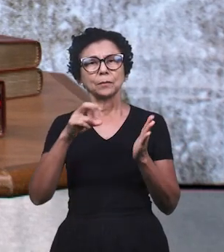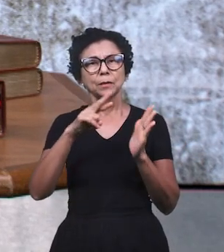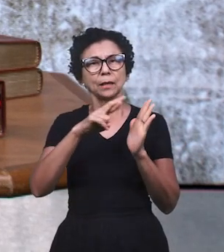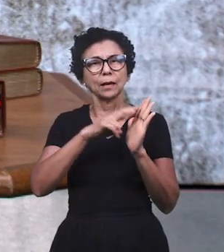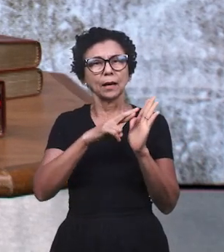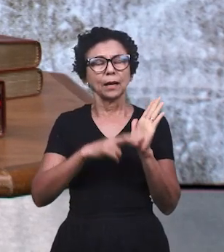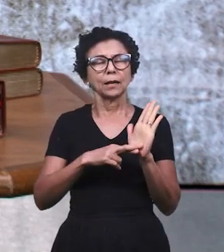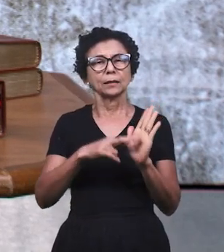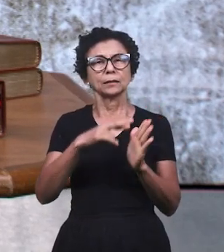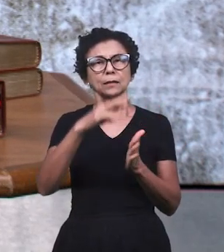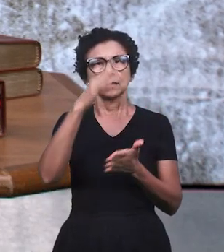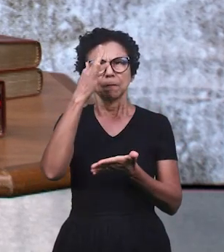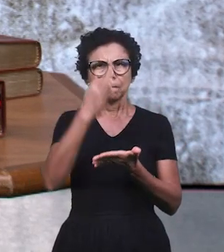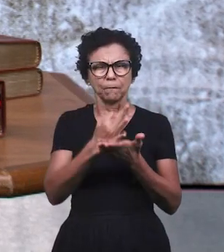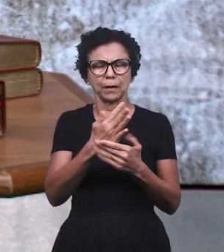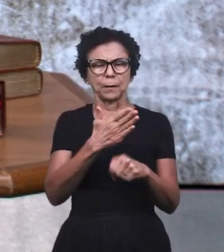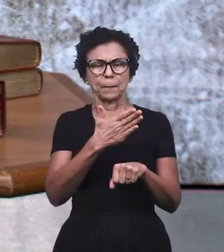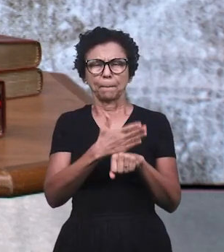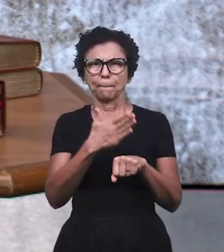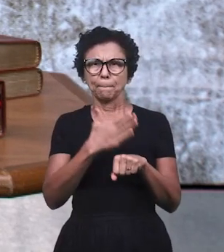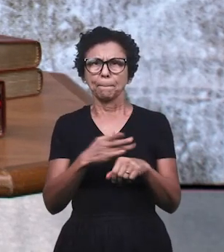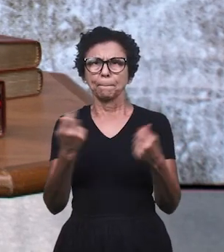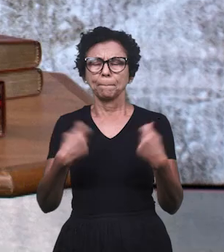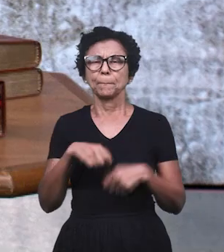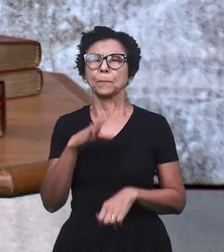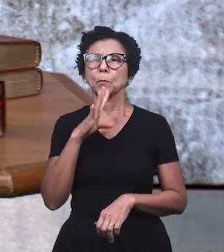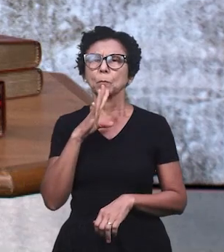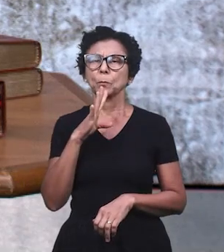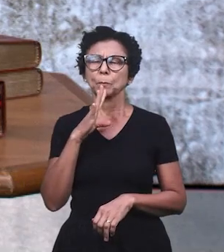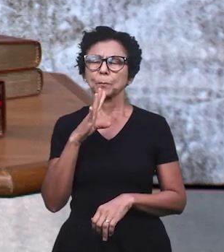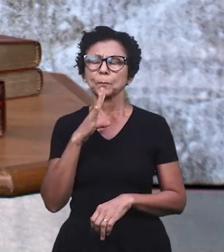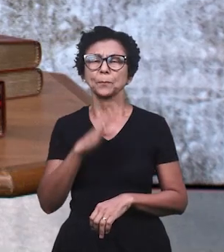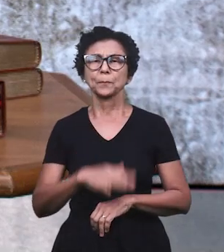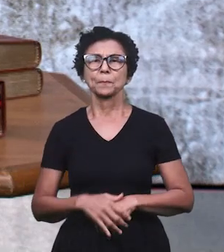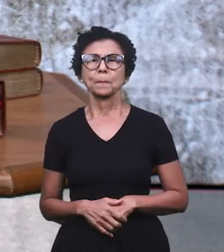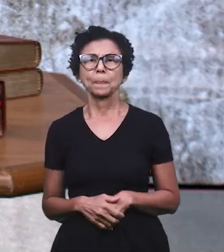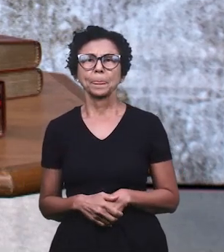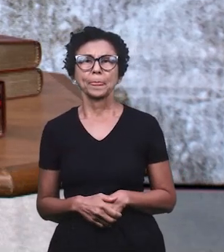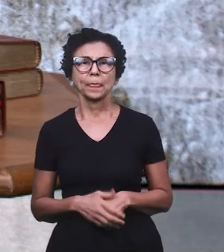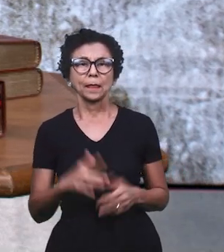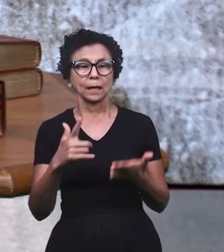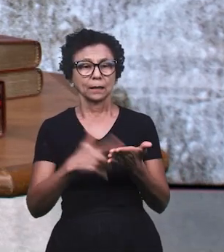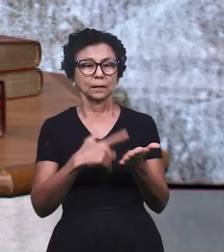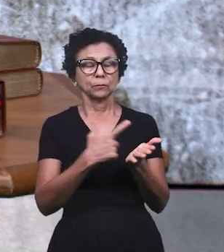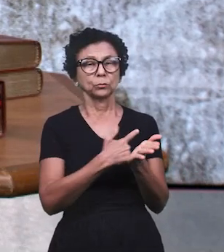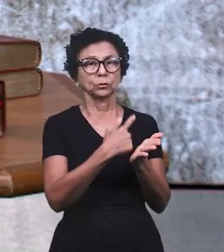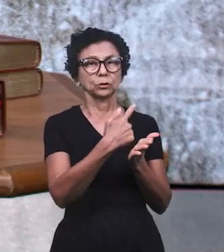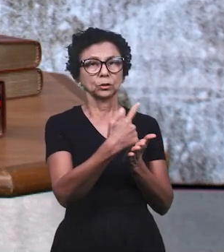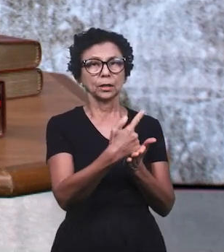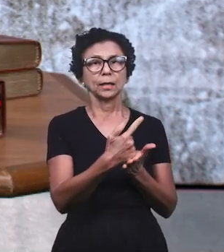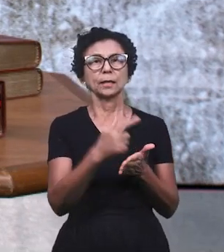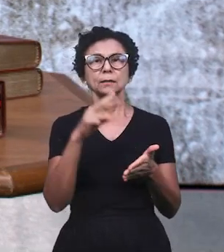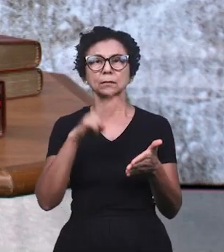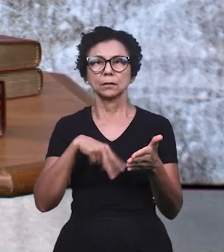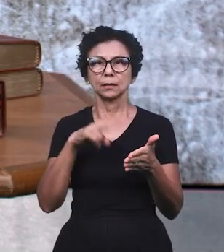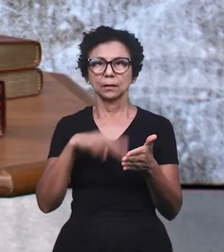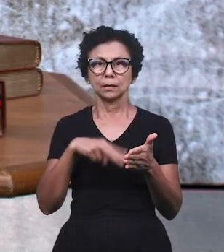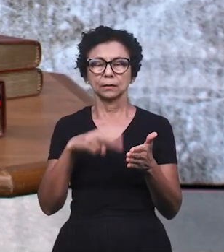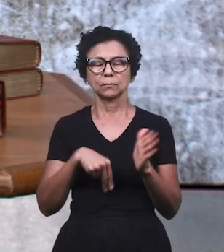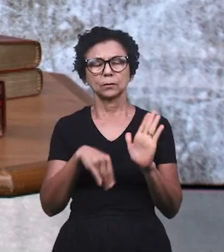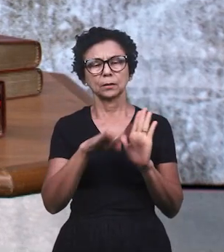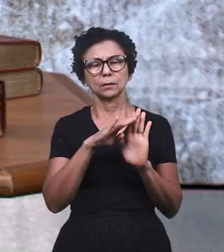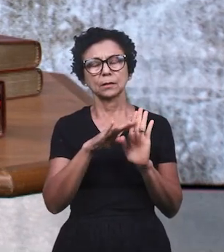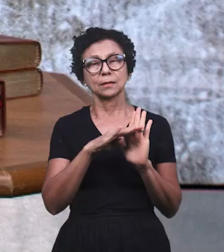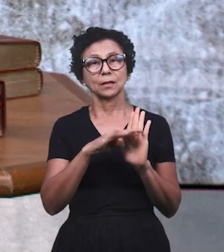fé e prática e nós precisamos conhecer a palavra de Deus. Estamos no livro do Gênesis, fazendo uma leitura